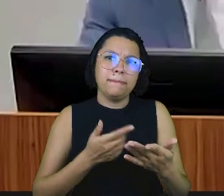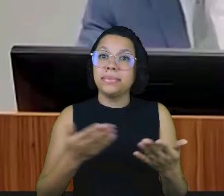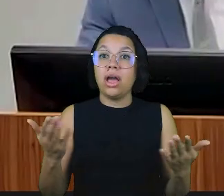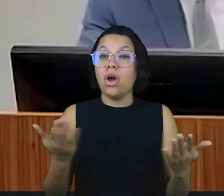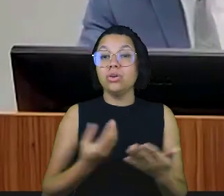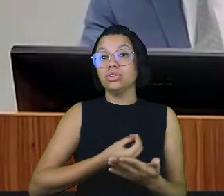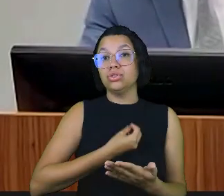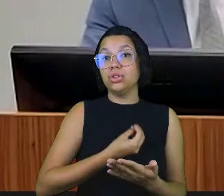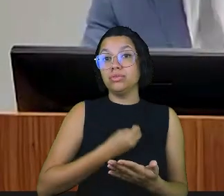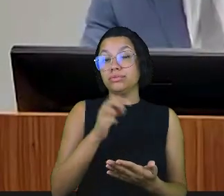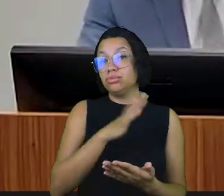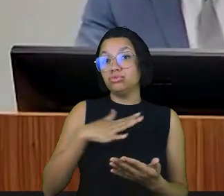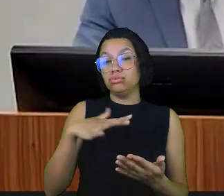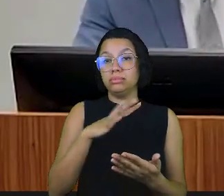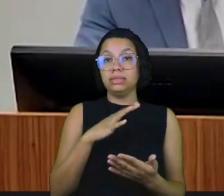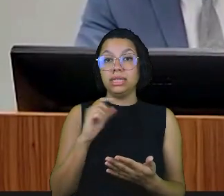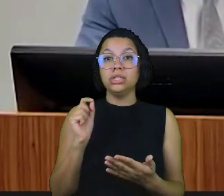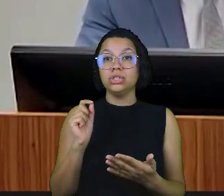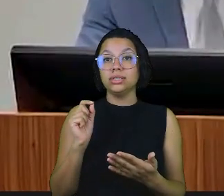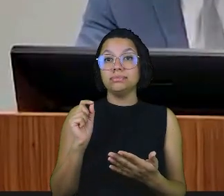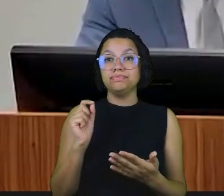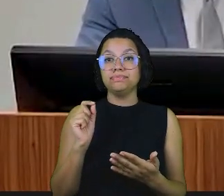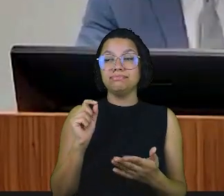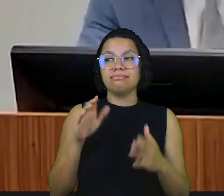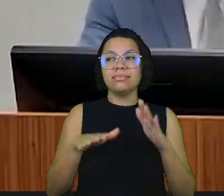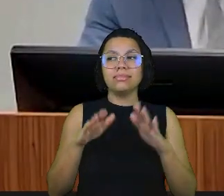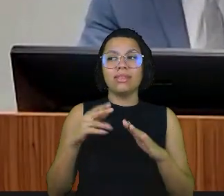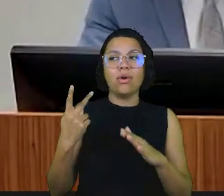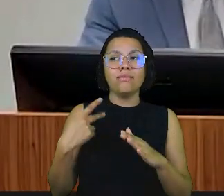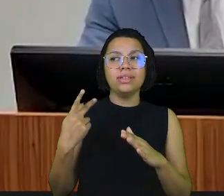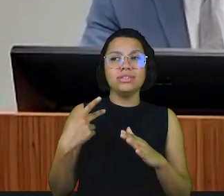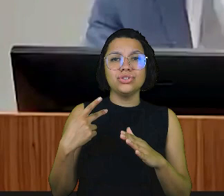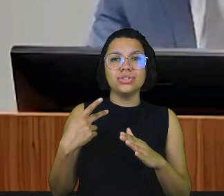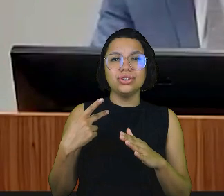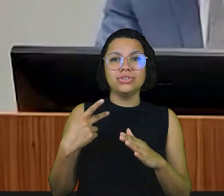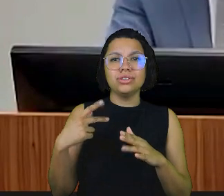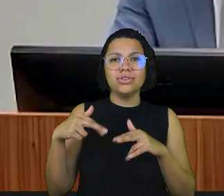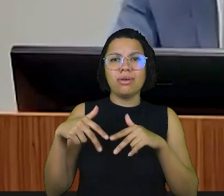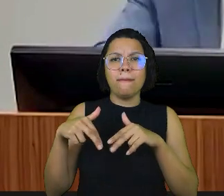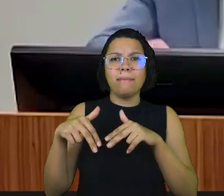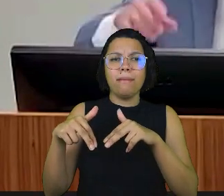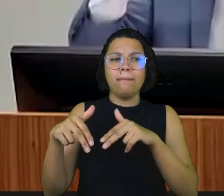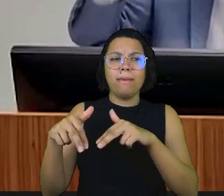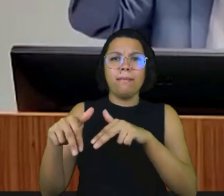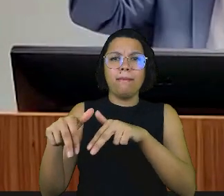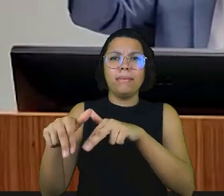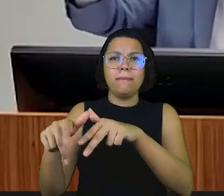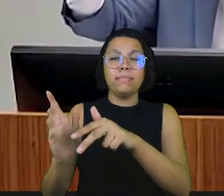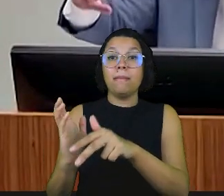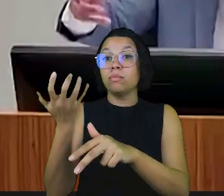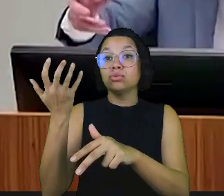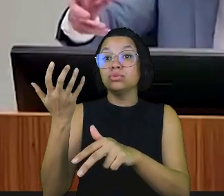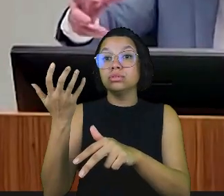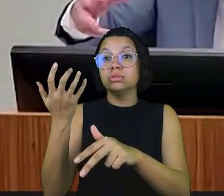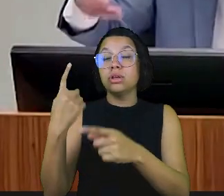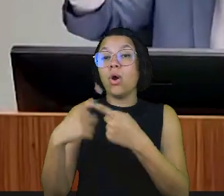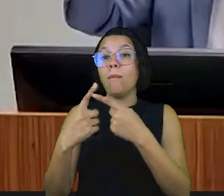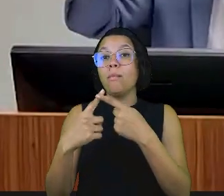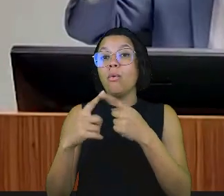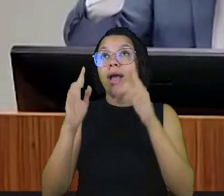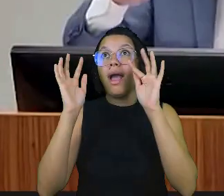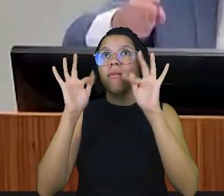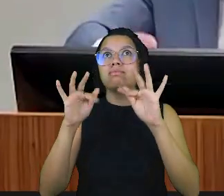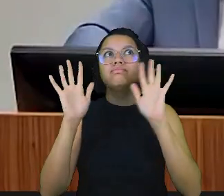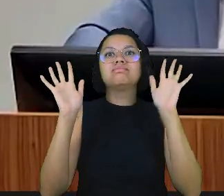em que talvez nós estejamos nos encaminhando para uma solução, porque finalmente